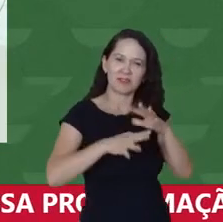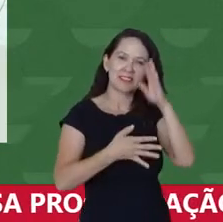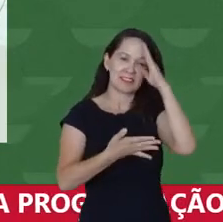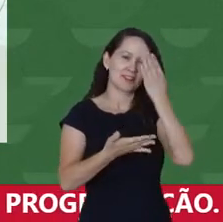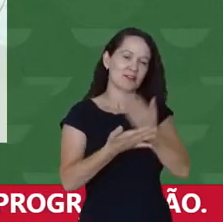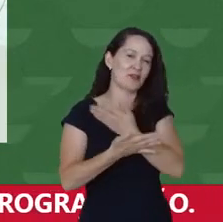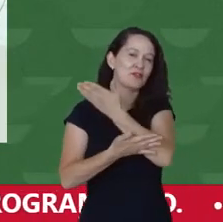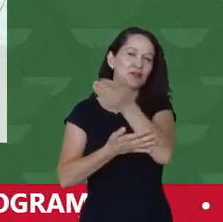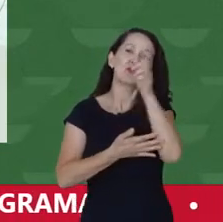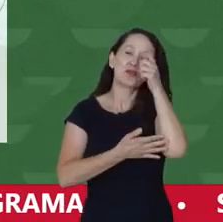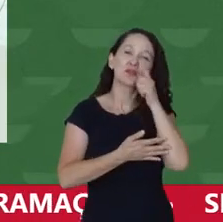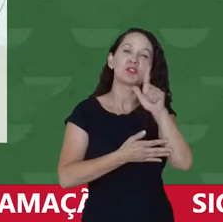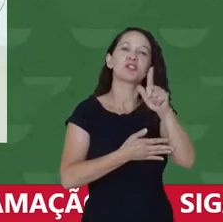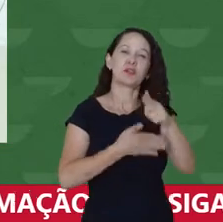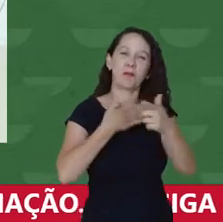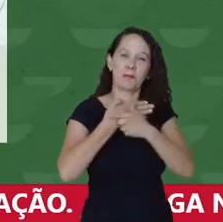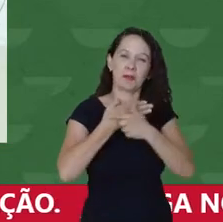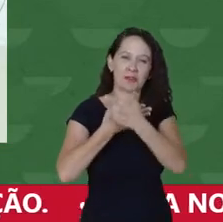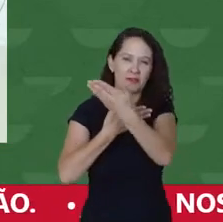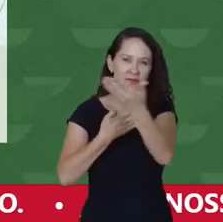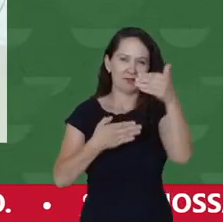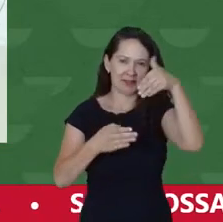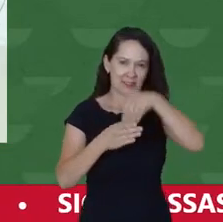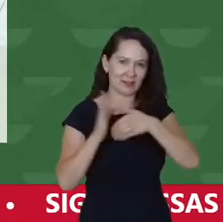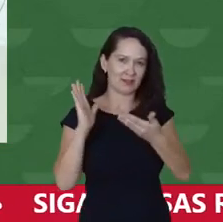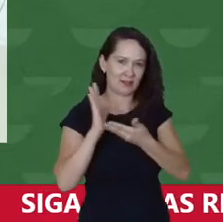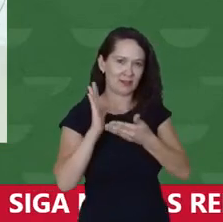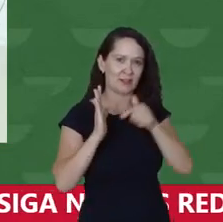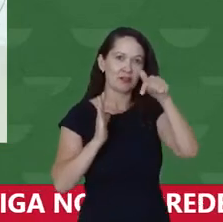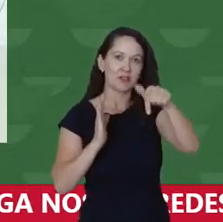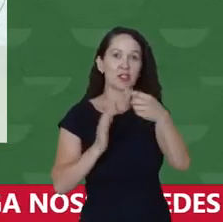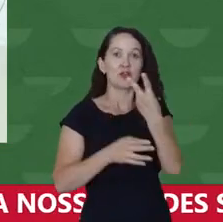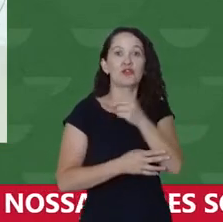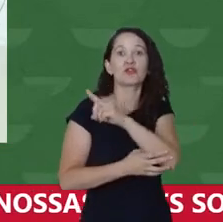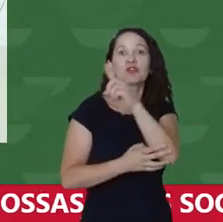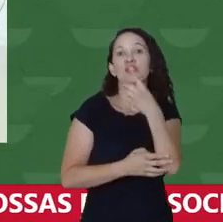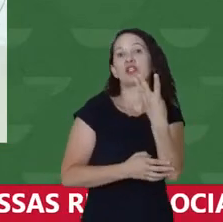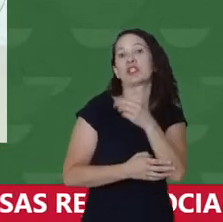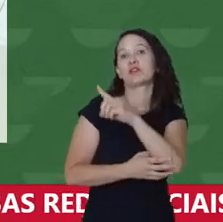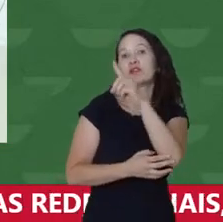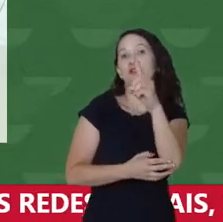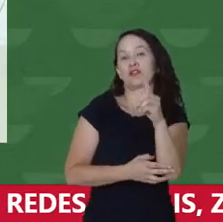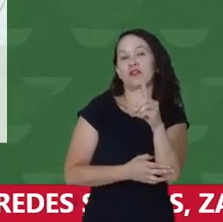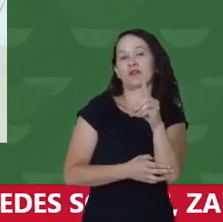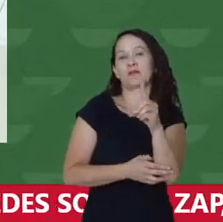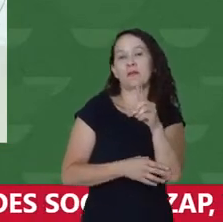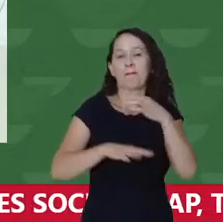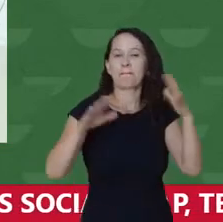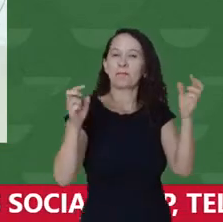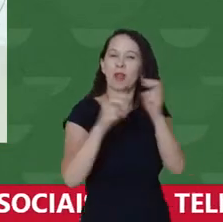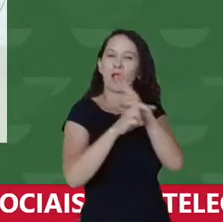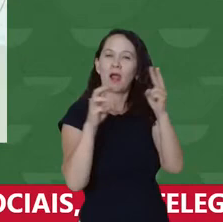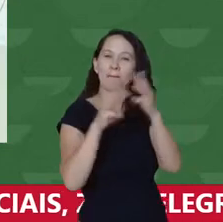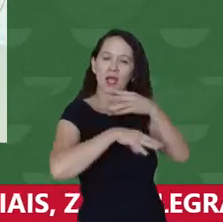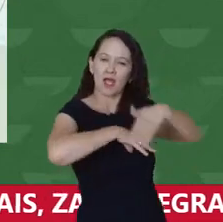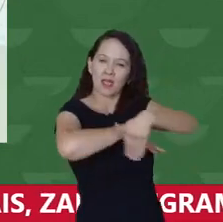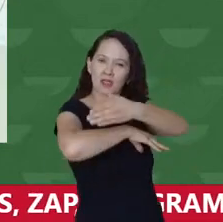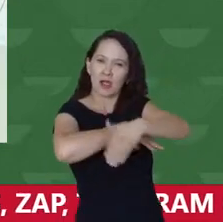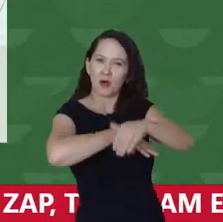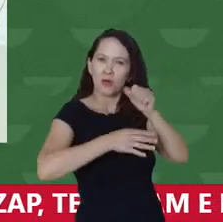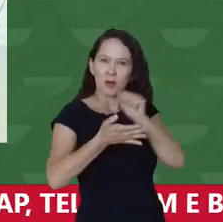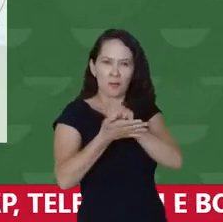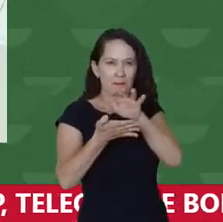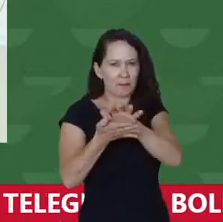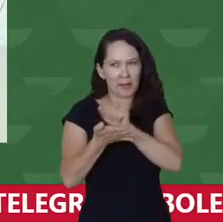certamente vocês conseguirão cumprir com a tarefa de vocês aí dentro. Então, aqui, esses 2 dias, 3 dias, vai ser isso. É gente na rua também, com esse material